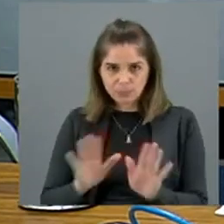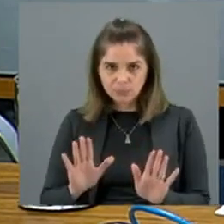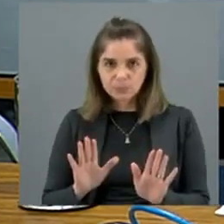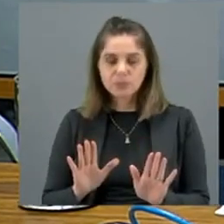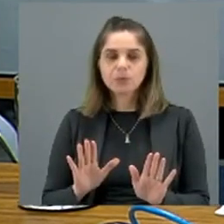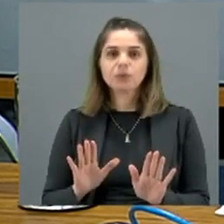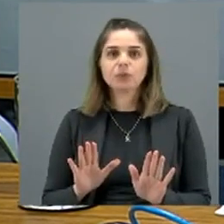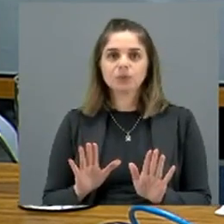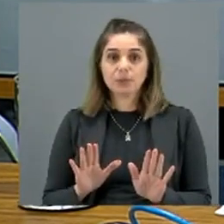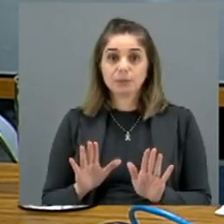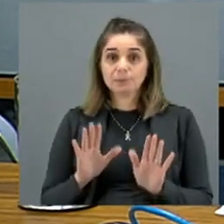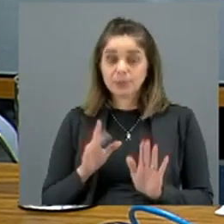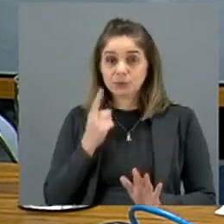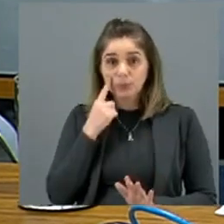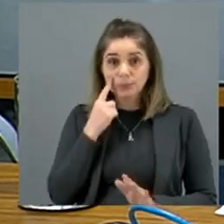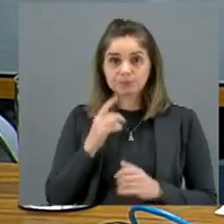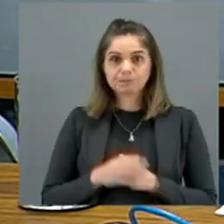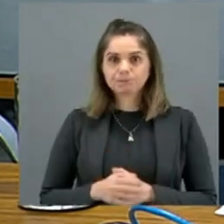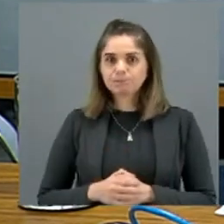lá do seu estado, Marco.